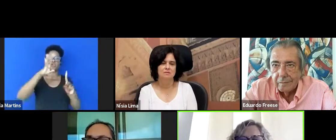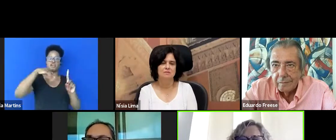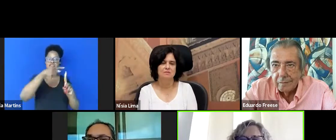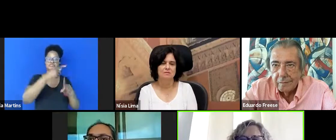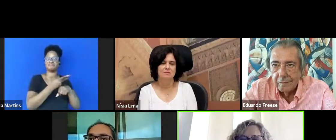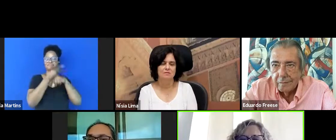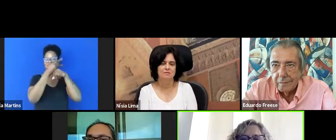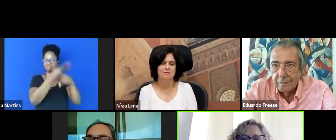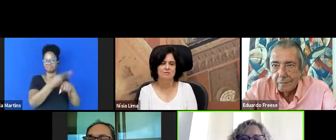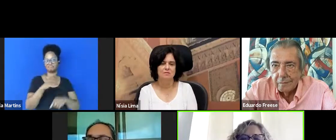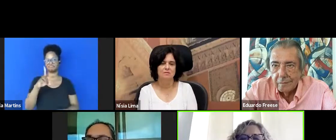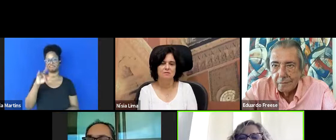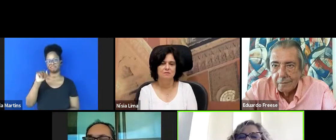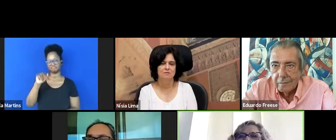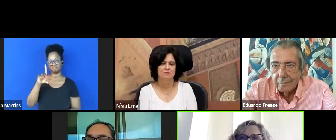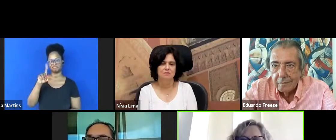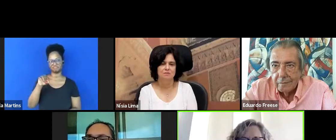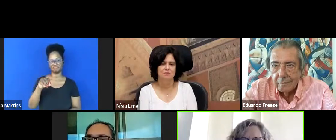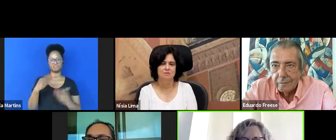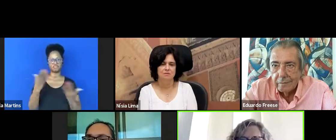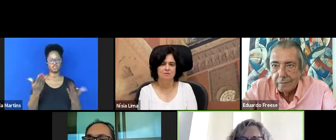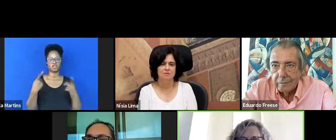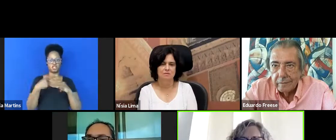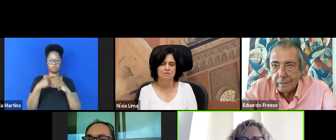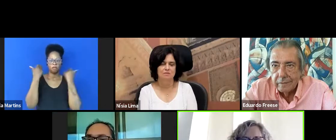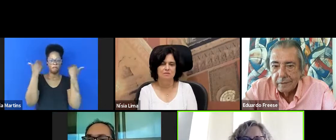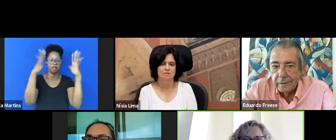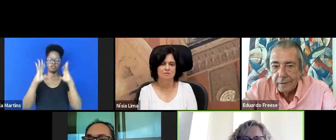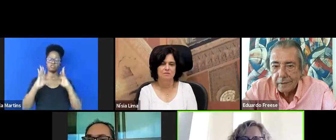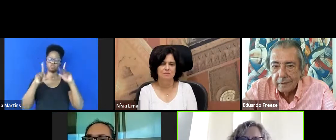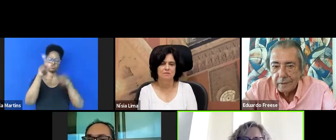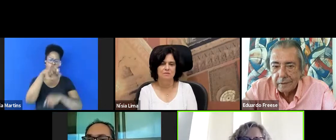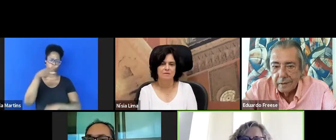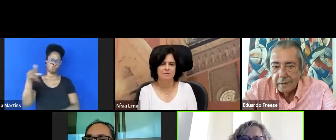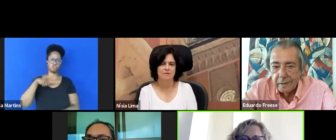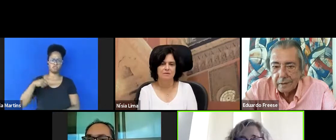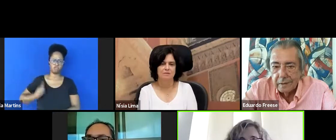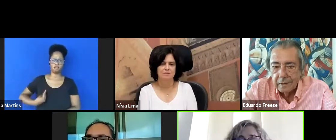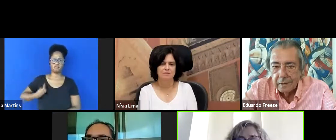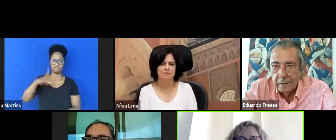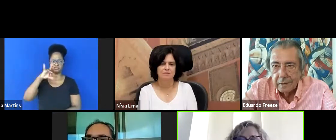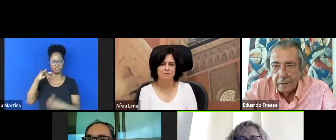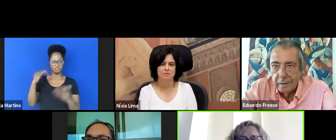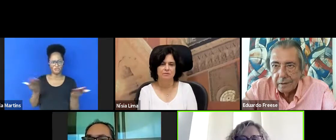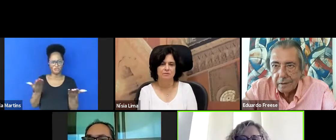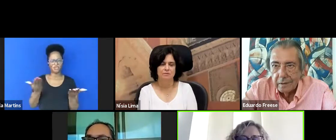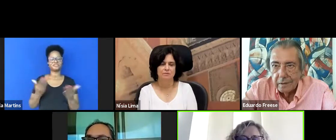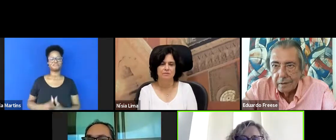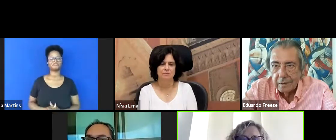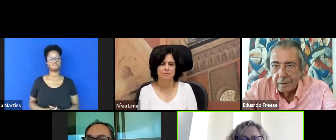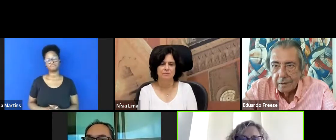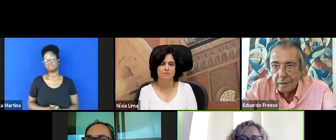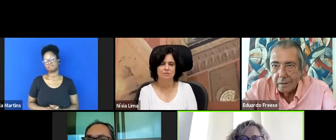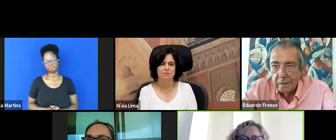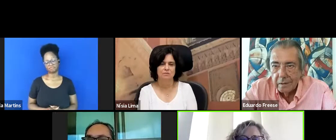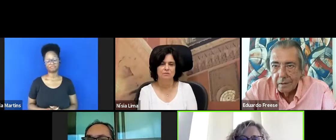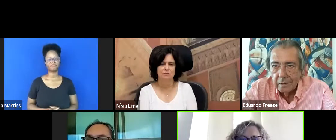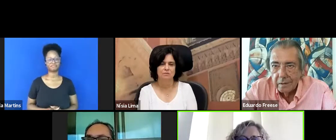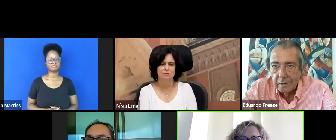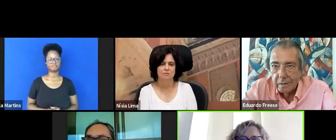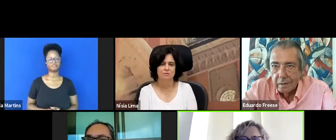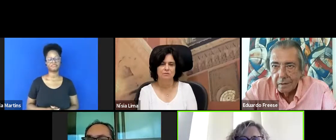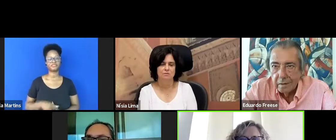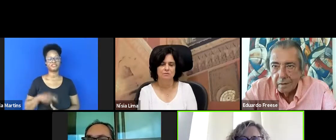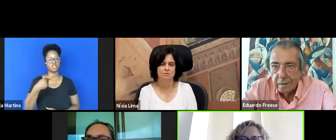de mérito educacional, além de parabenizar todos os professores pelo seu dia. Bom, eu,